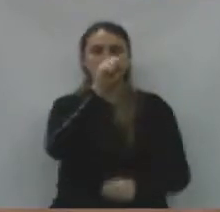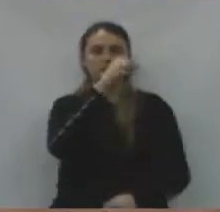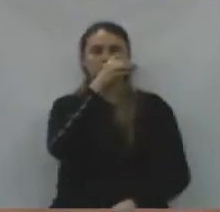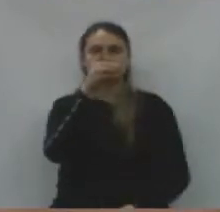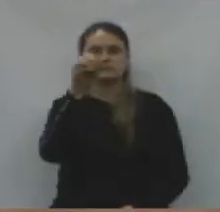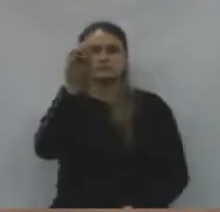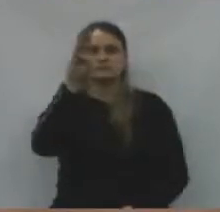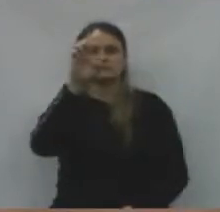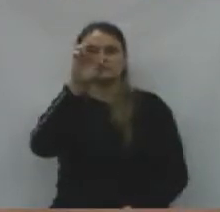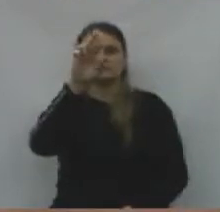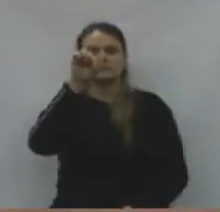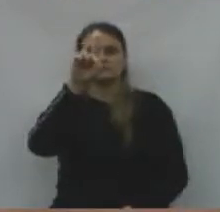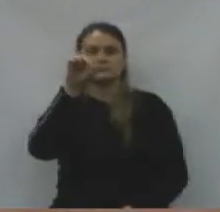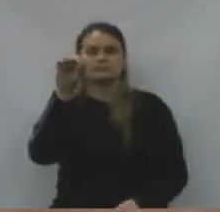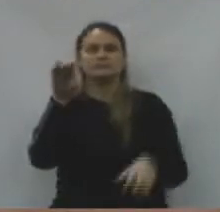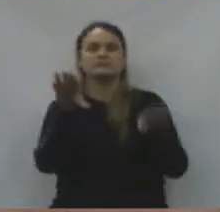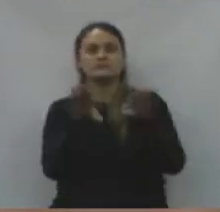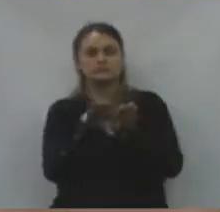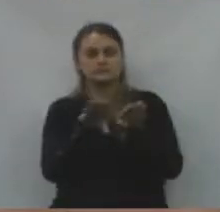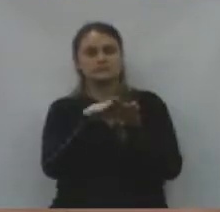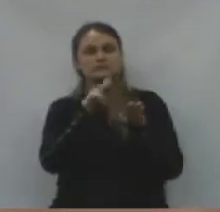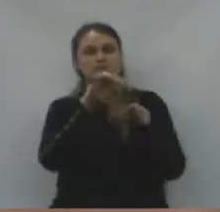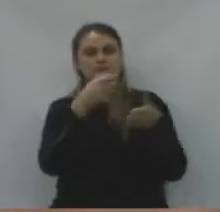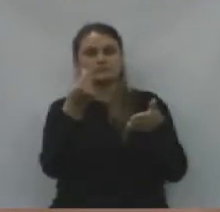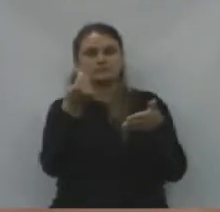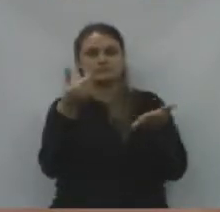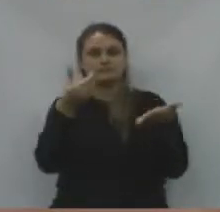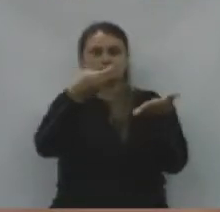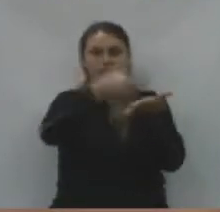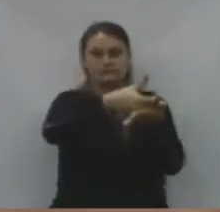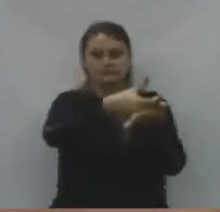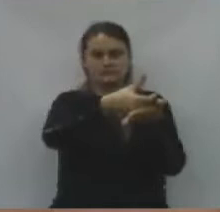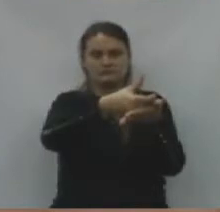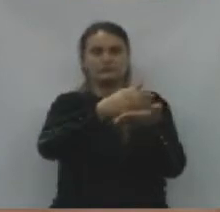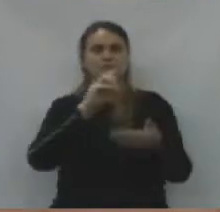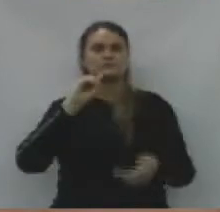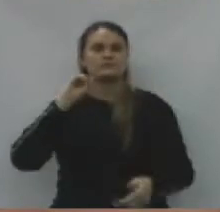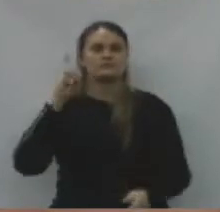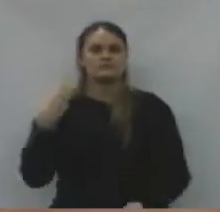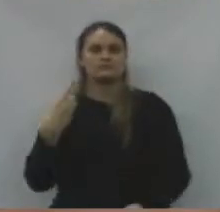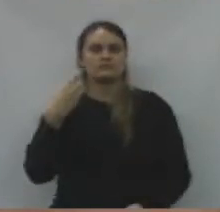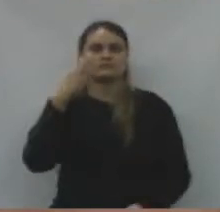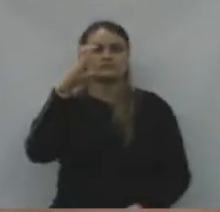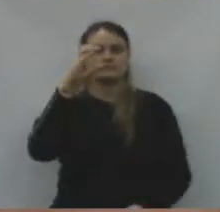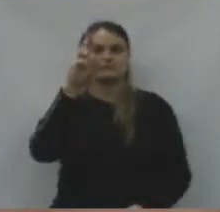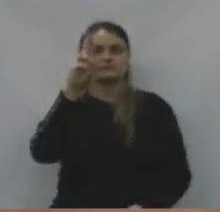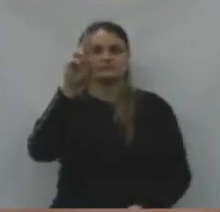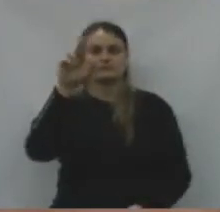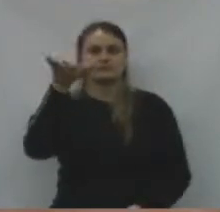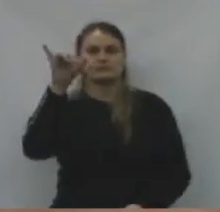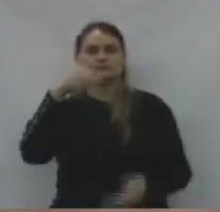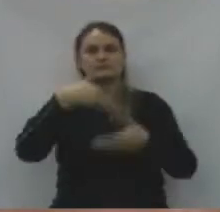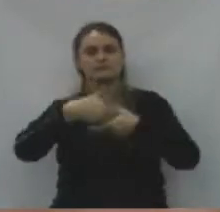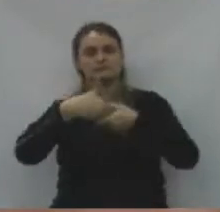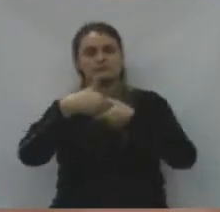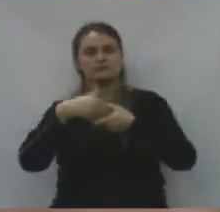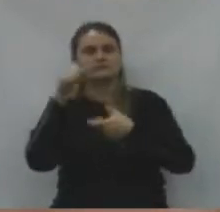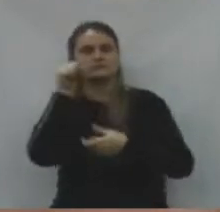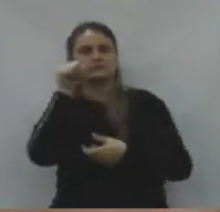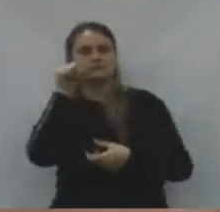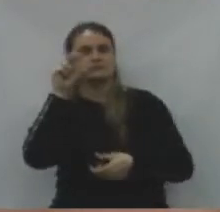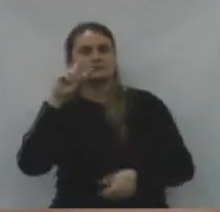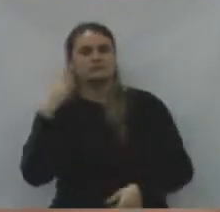também estará recebendo verbas através do deputado alexandre curi então parabéns ao vereador a lambda